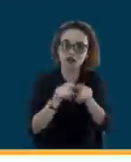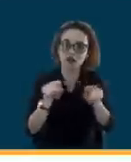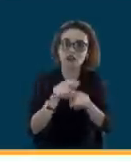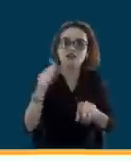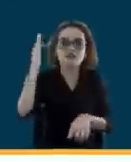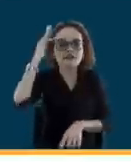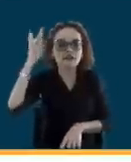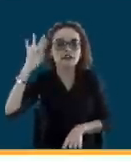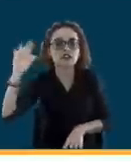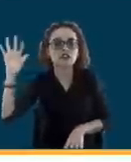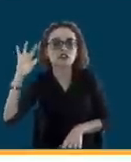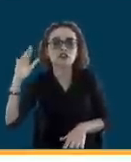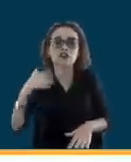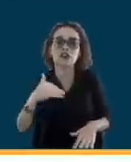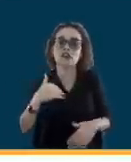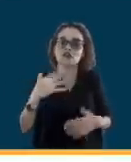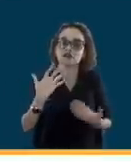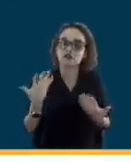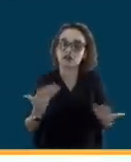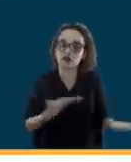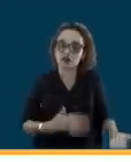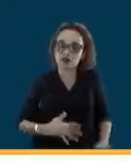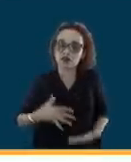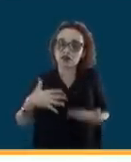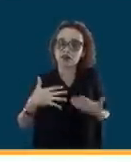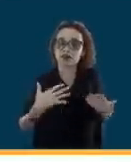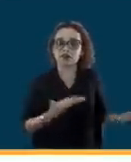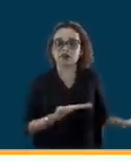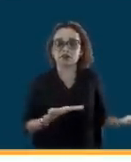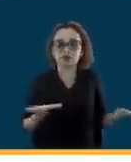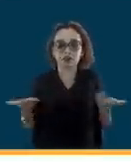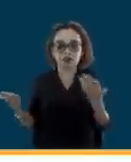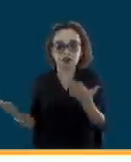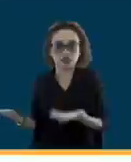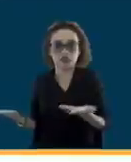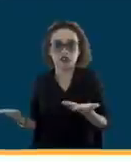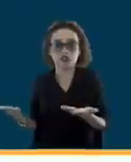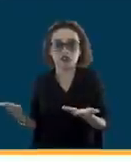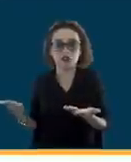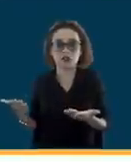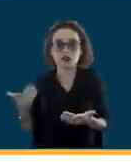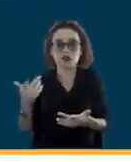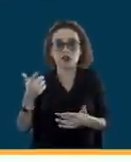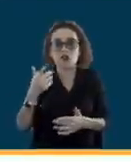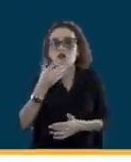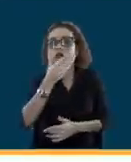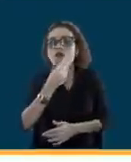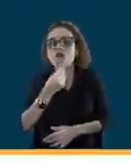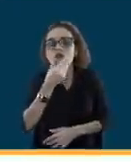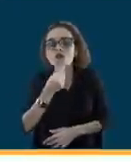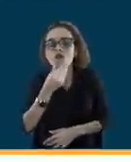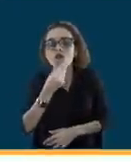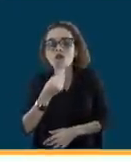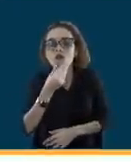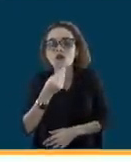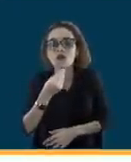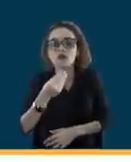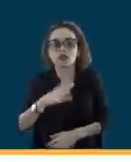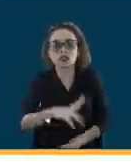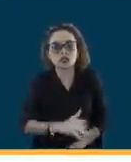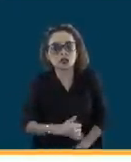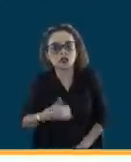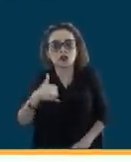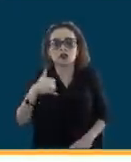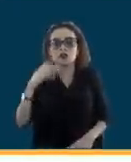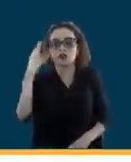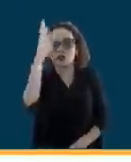É com enorme satisfação que aqui vamos receber um grande homem e sua grande história que orgulha o Brasil